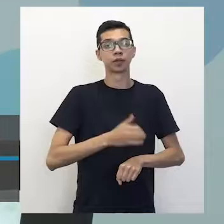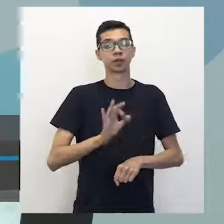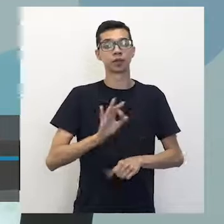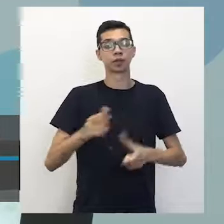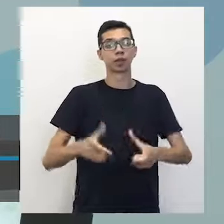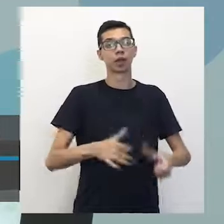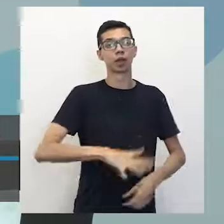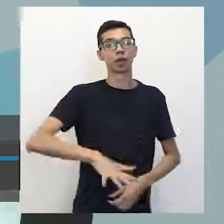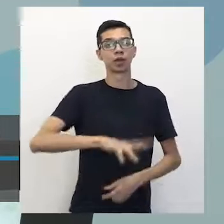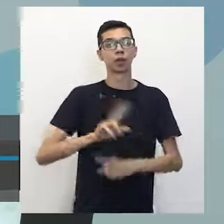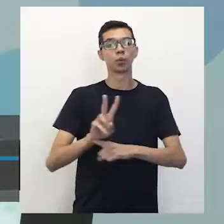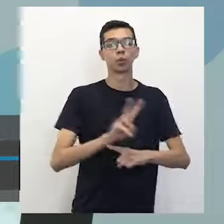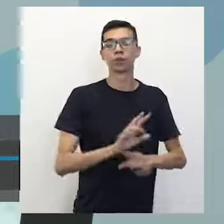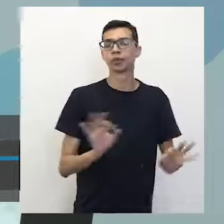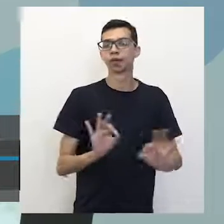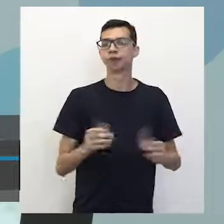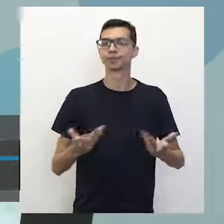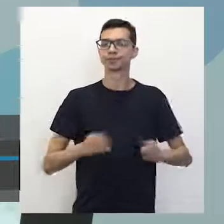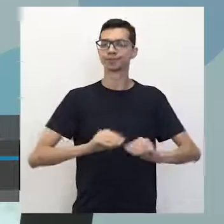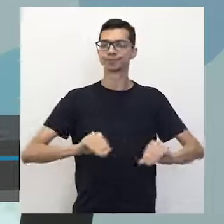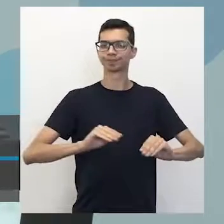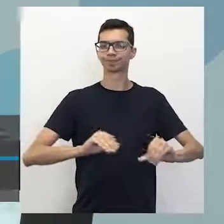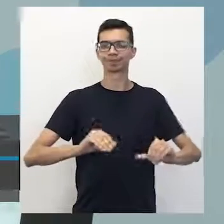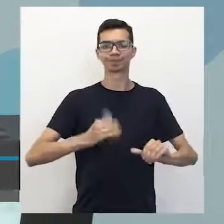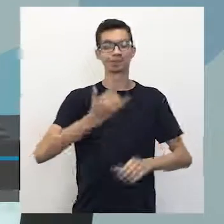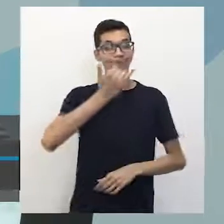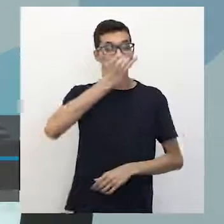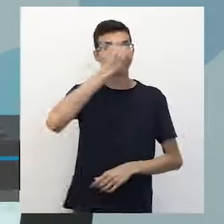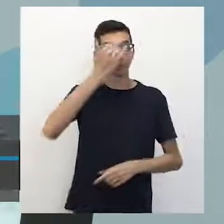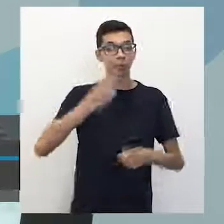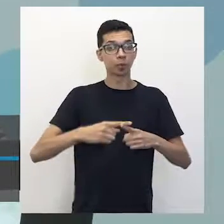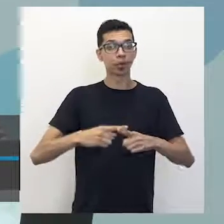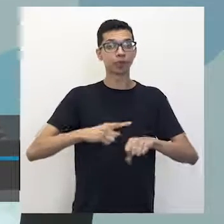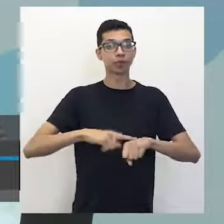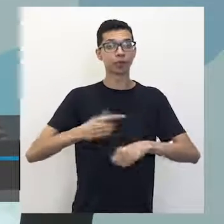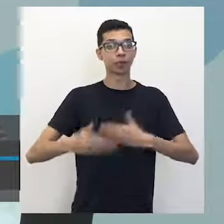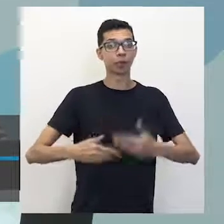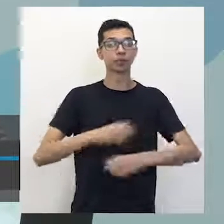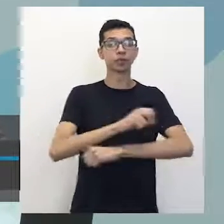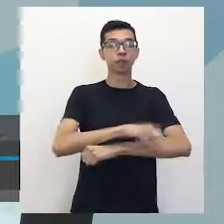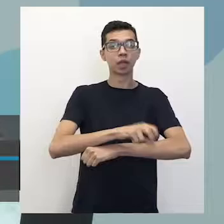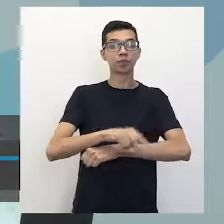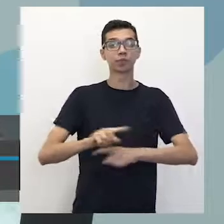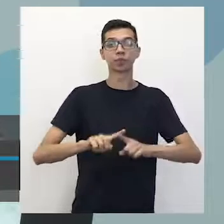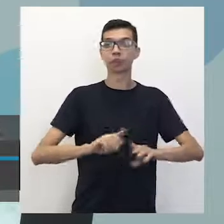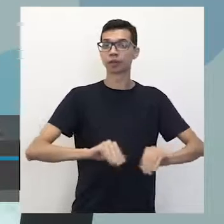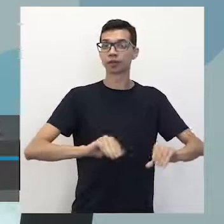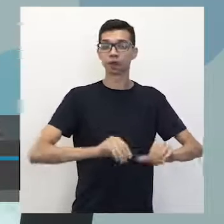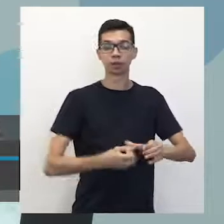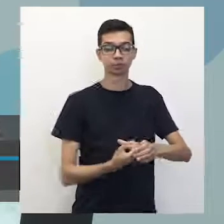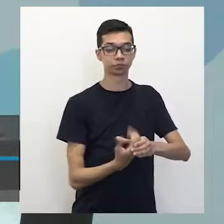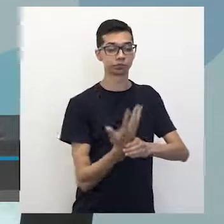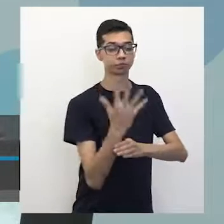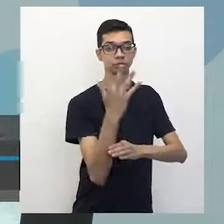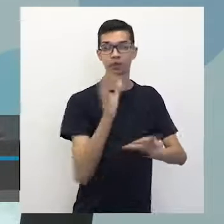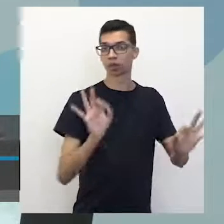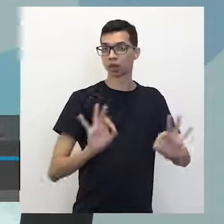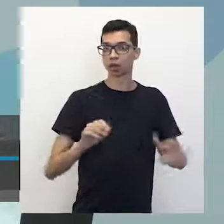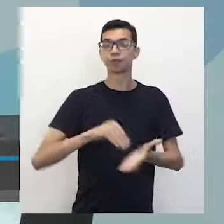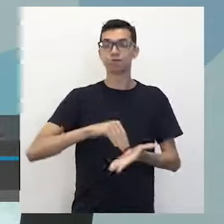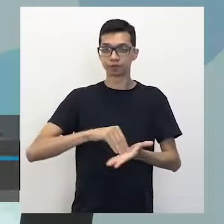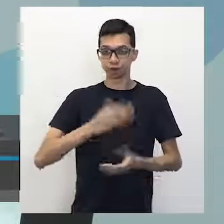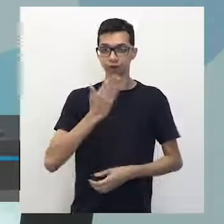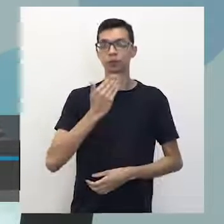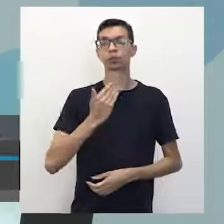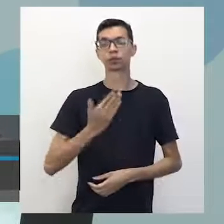isso esgota o solo, ou seja, vai chegar um momento que vai se semear as sementes e elas não vão germinar e vai faltar alimento para a